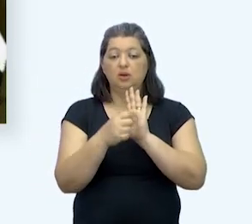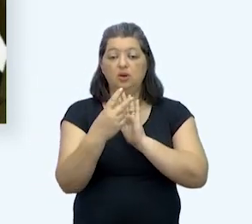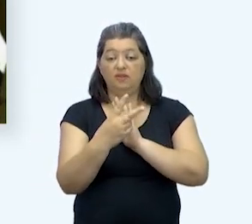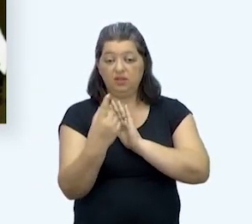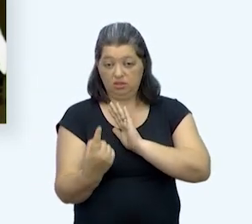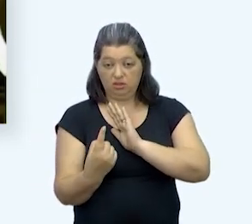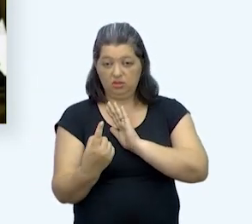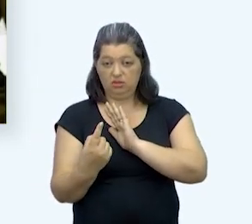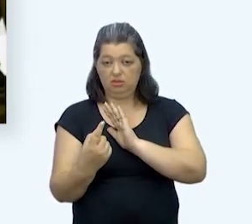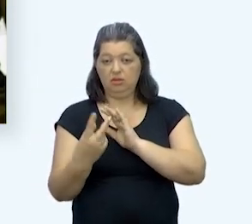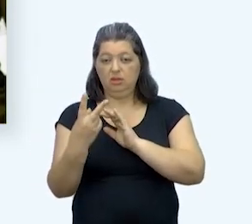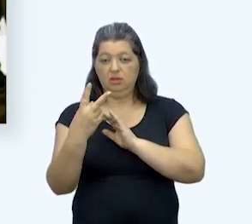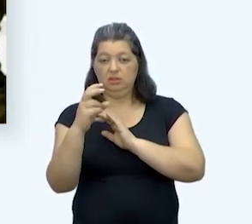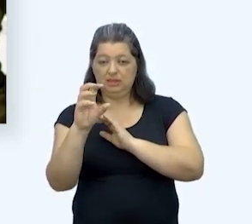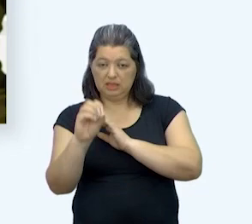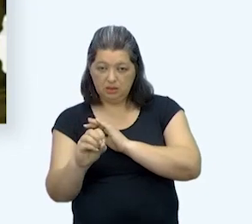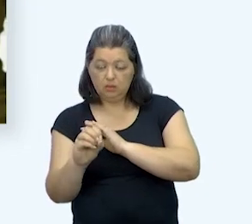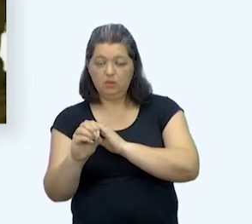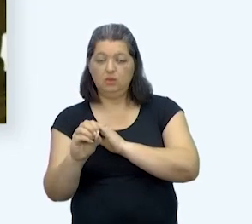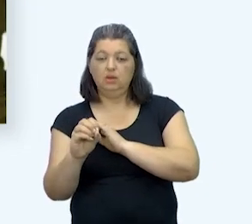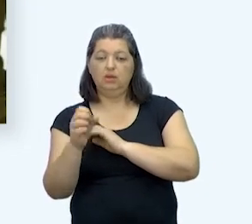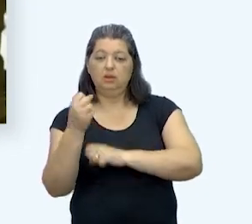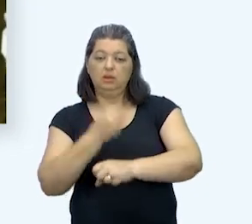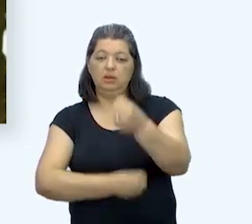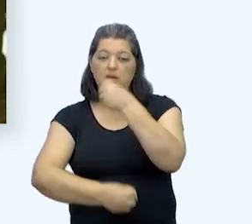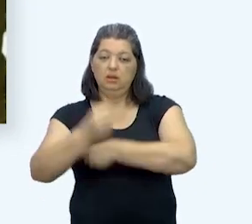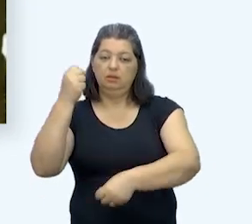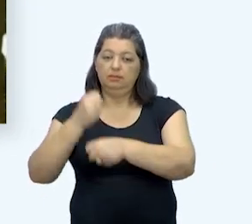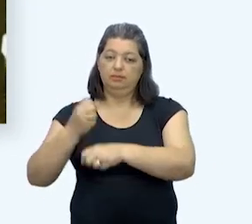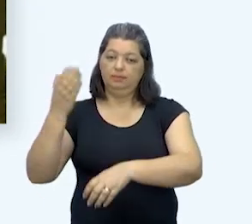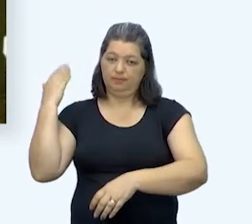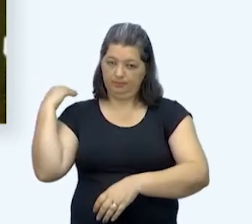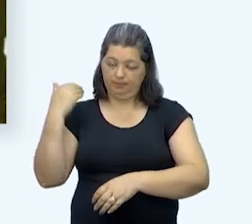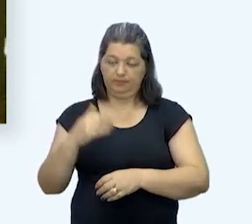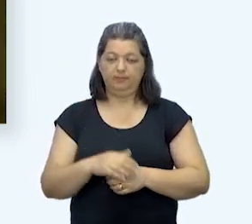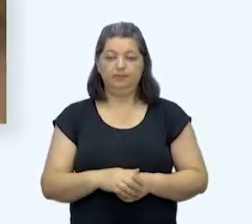há 250 anos atrás.